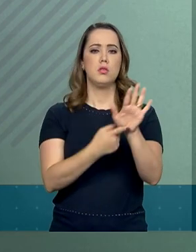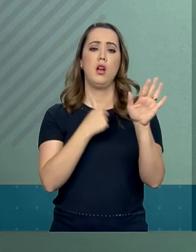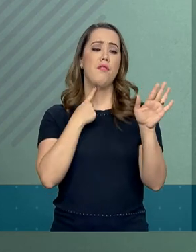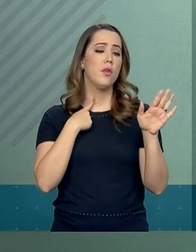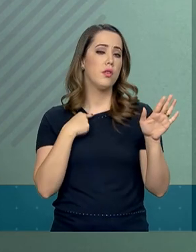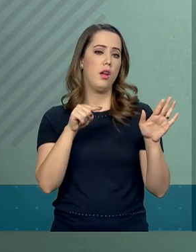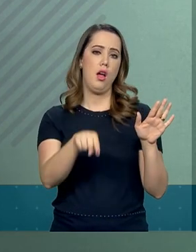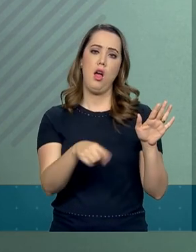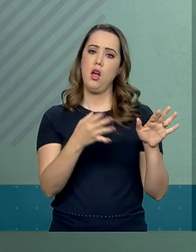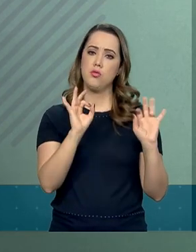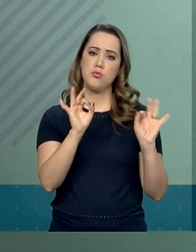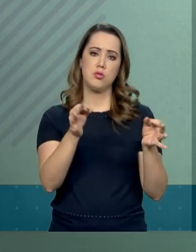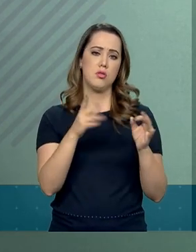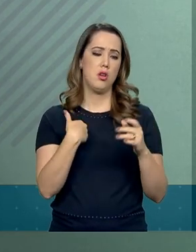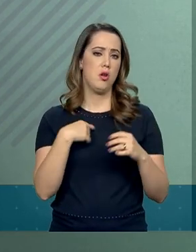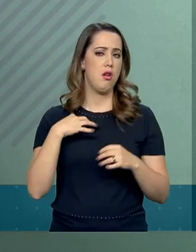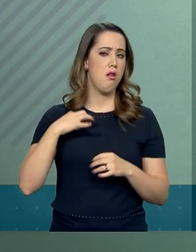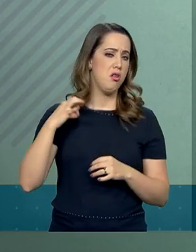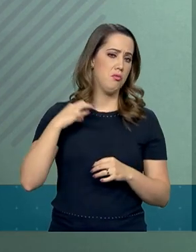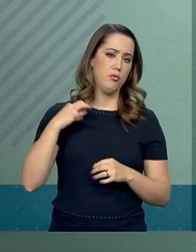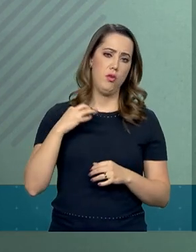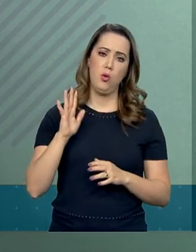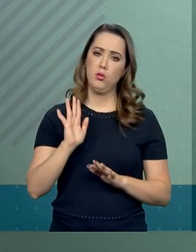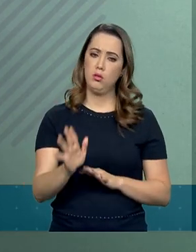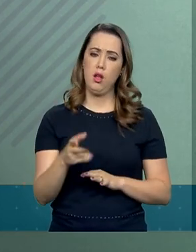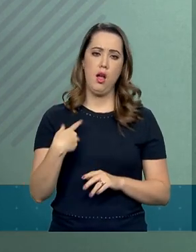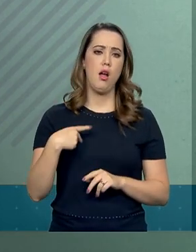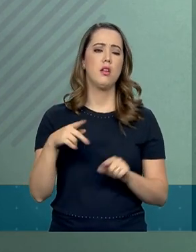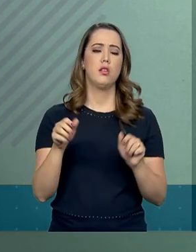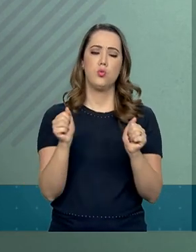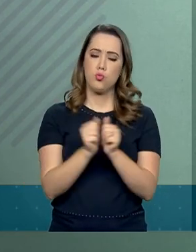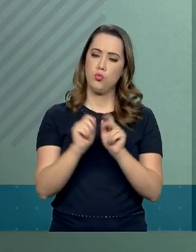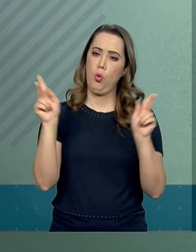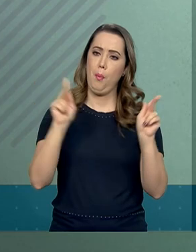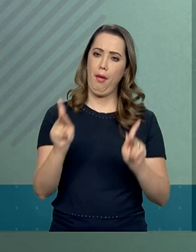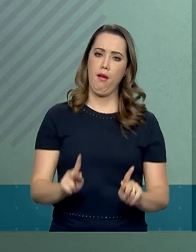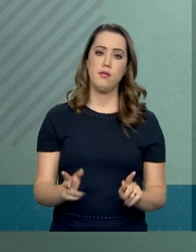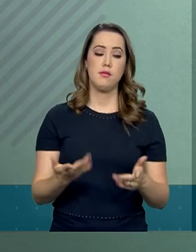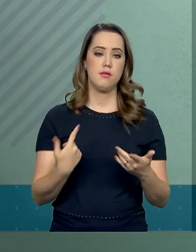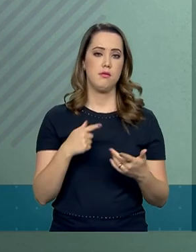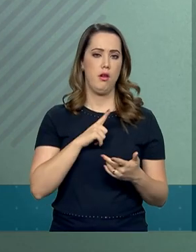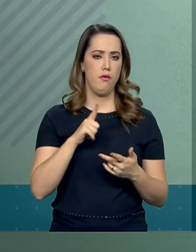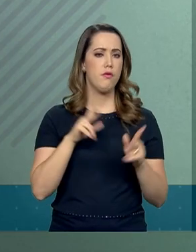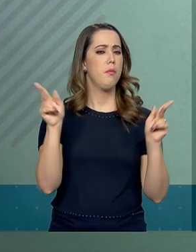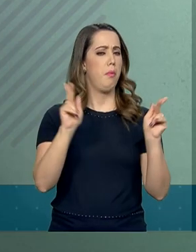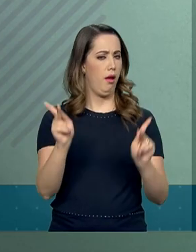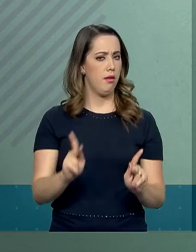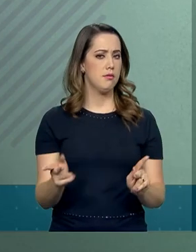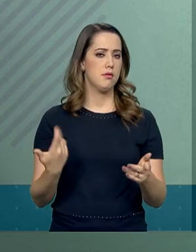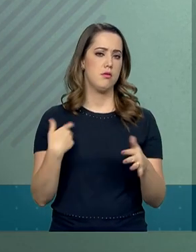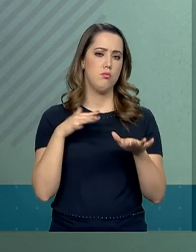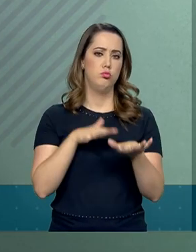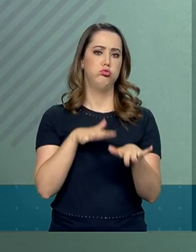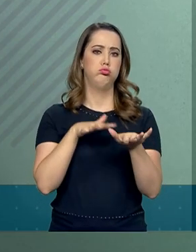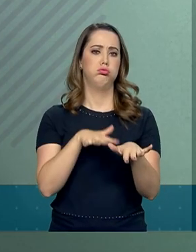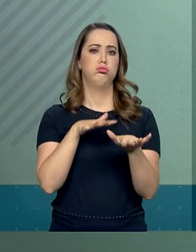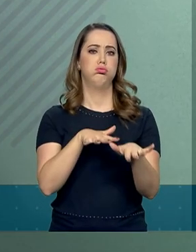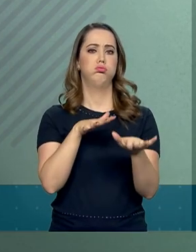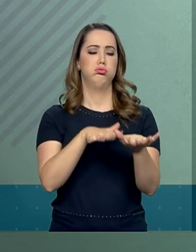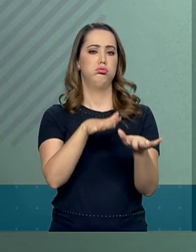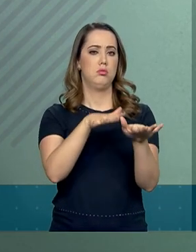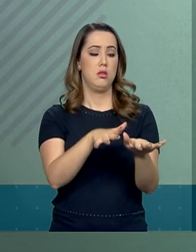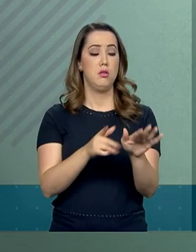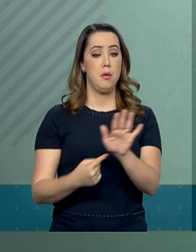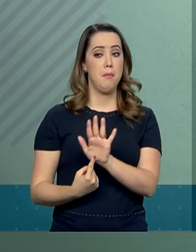de forma espontânea e pacífica para ele as manifestações foram